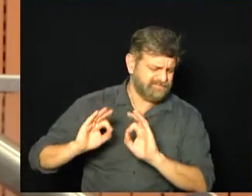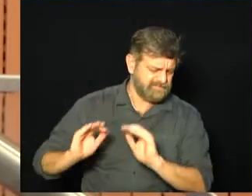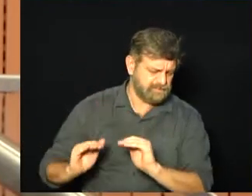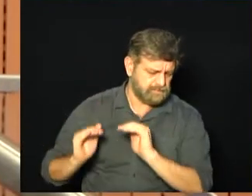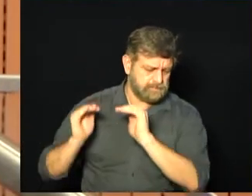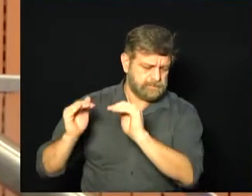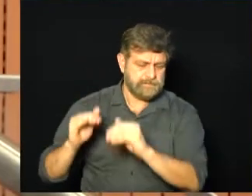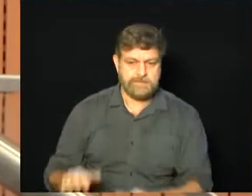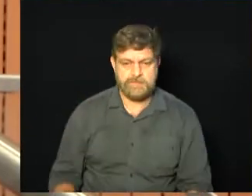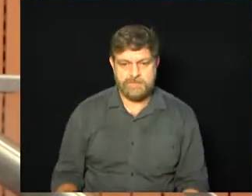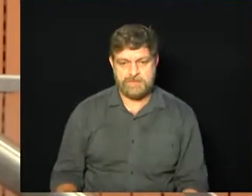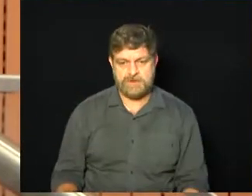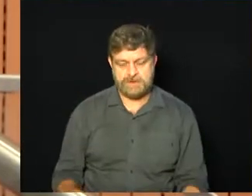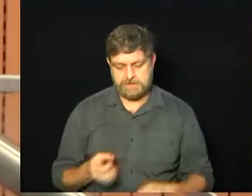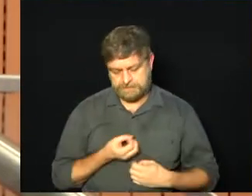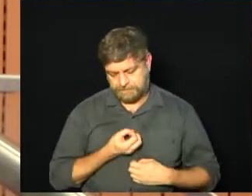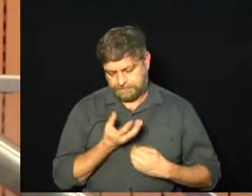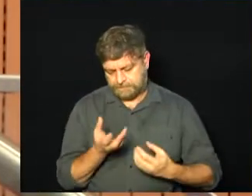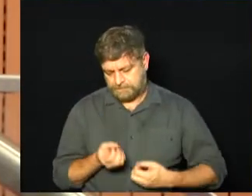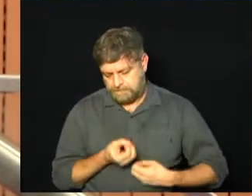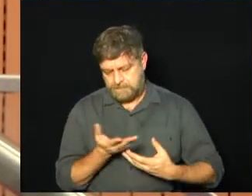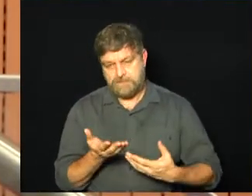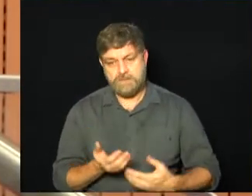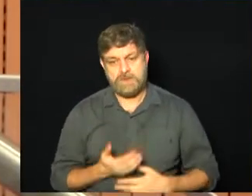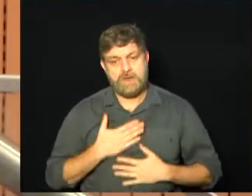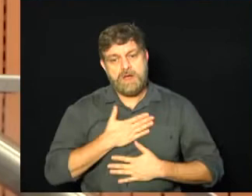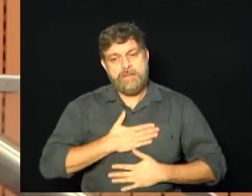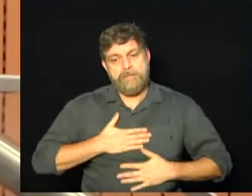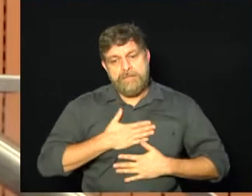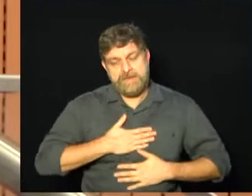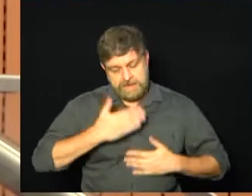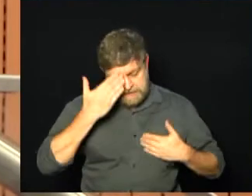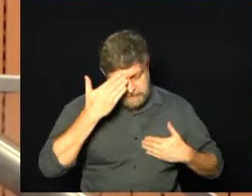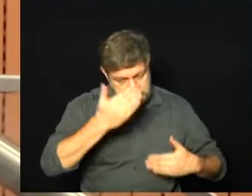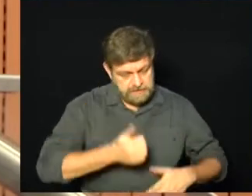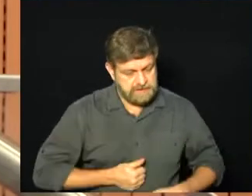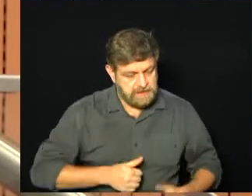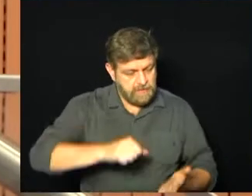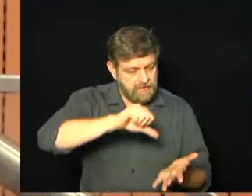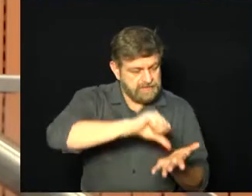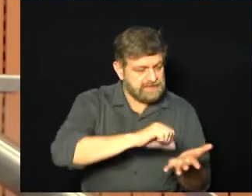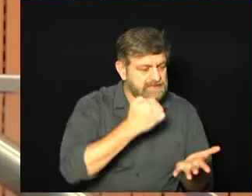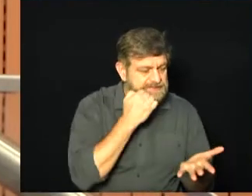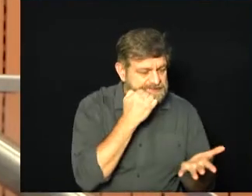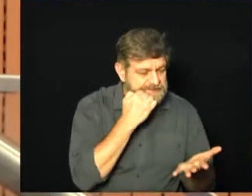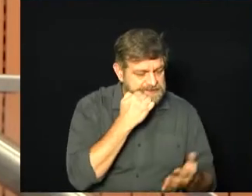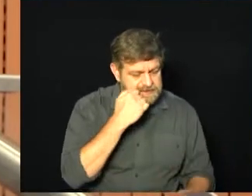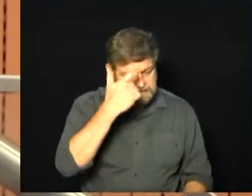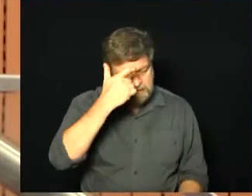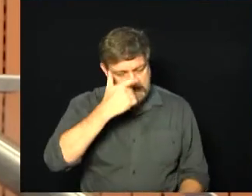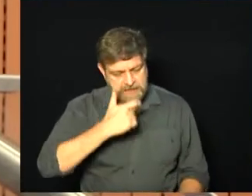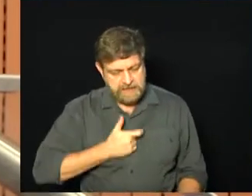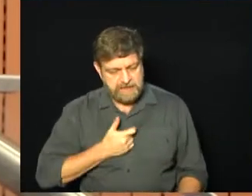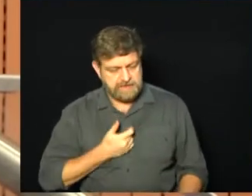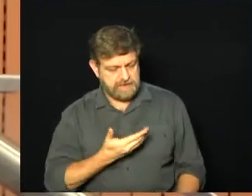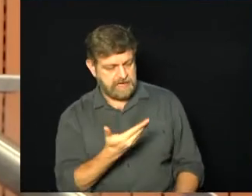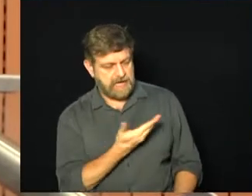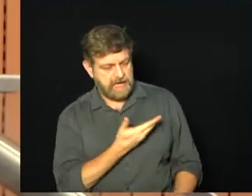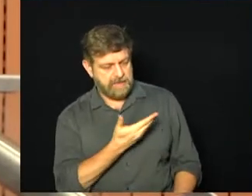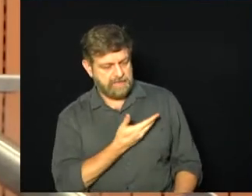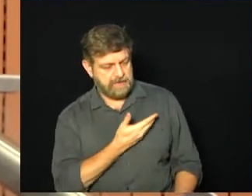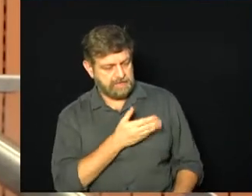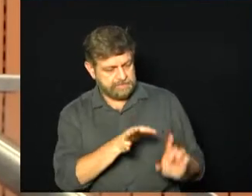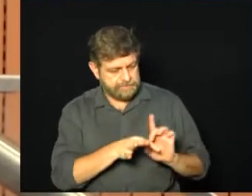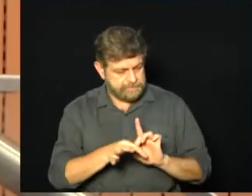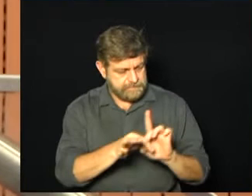palavras, externando a minha gratidão ao Centro de Ciência e a minha satisfação em ser amigo de vocês todos,